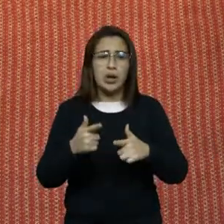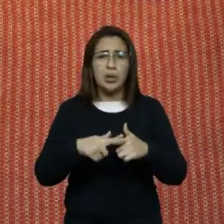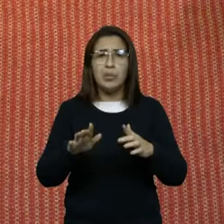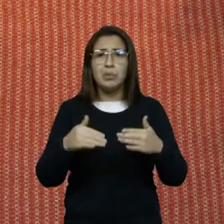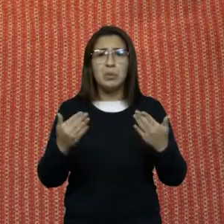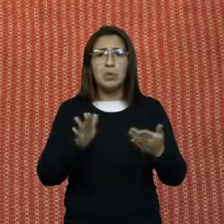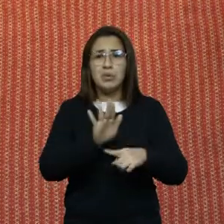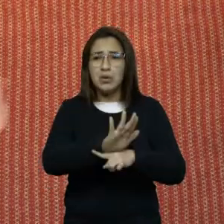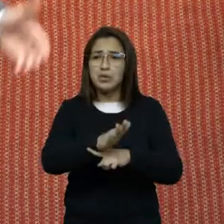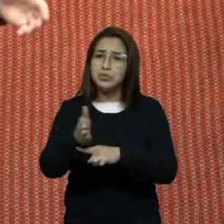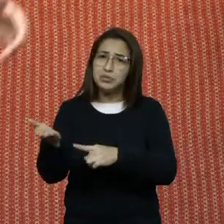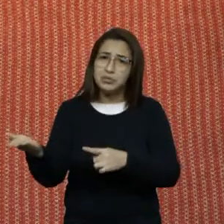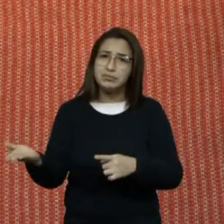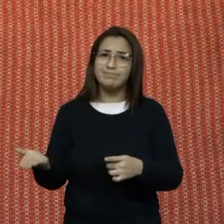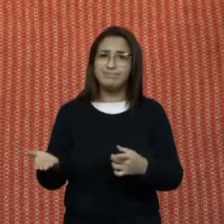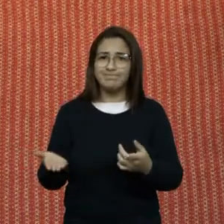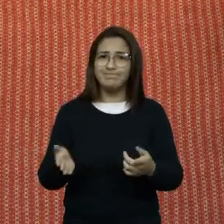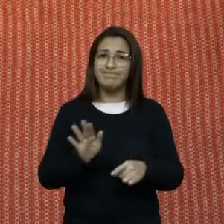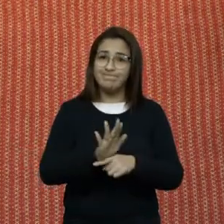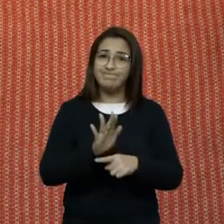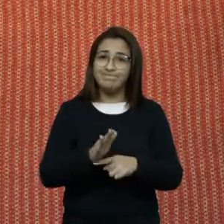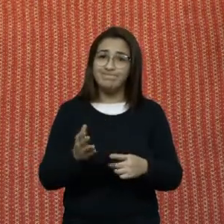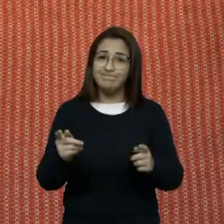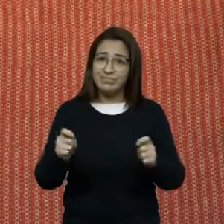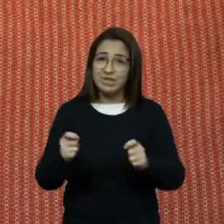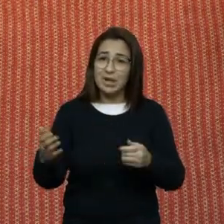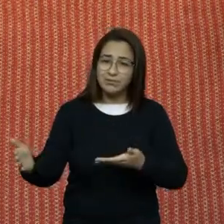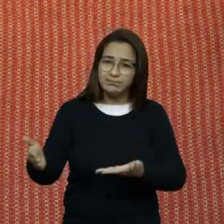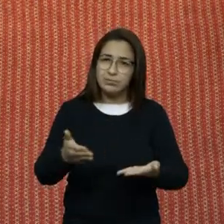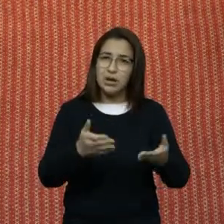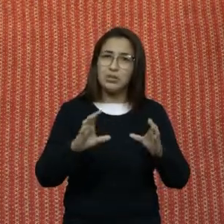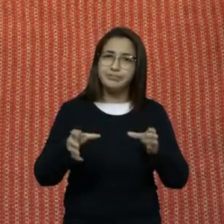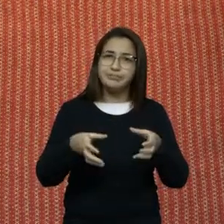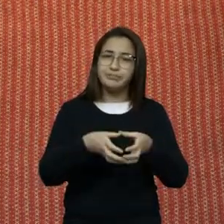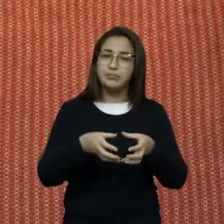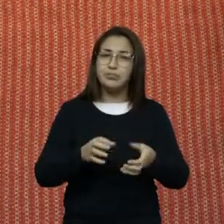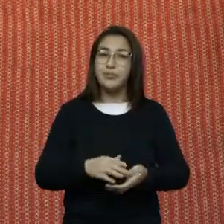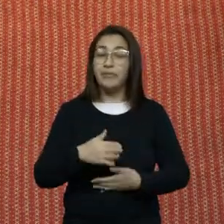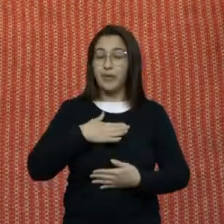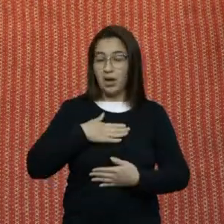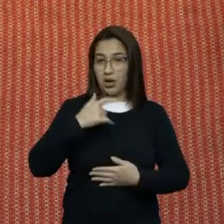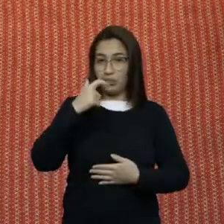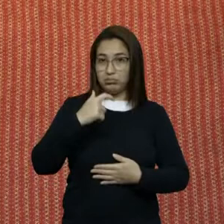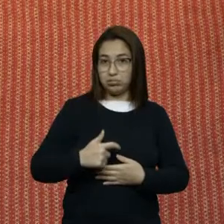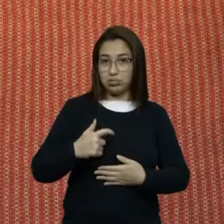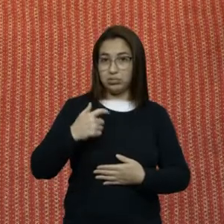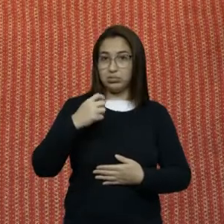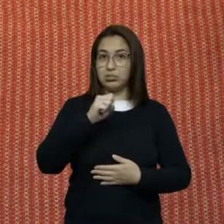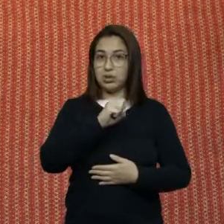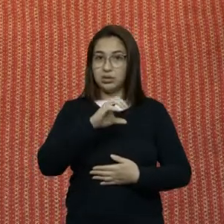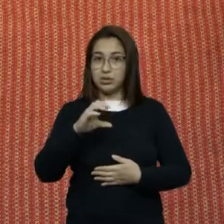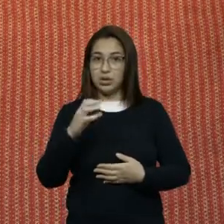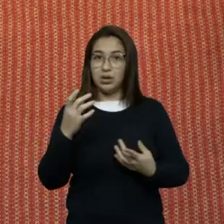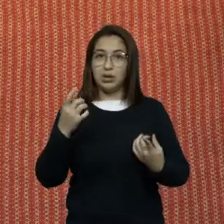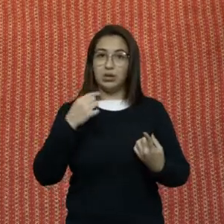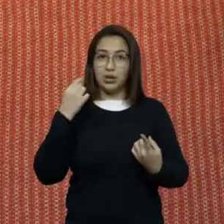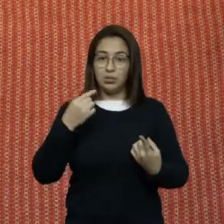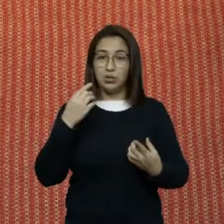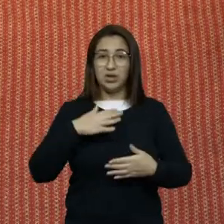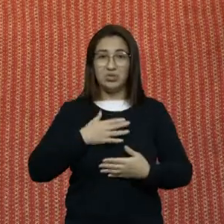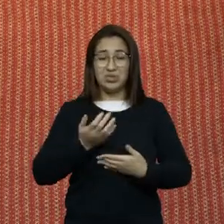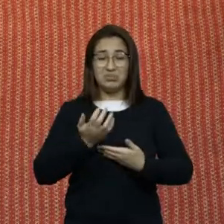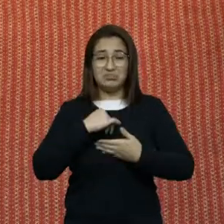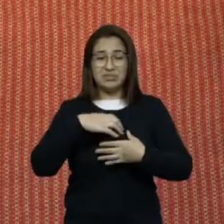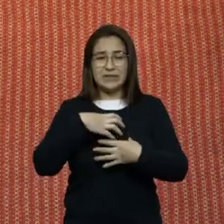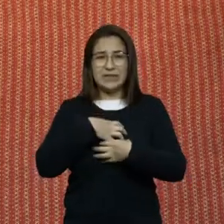contemplar esses setores Contemple contempre agora eu com Catarinense como Deputado eu me sinto muito mal